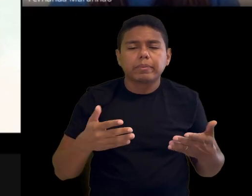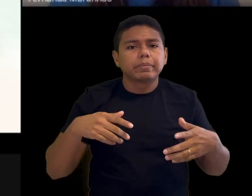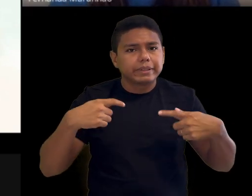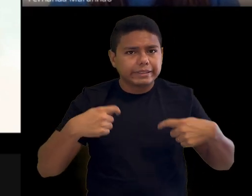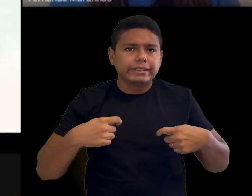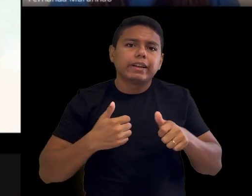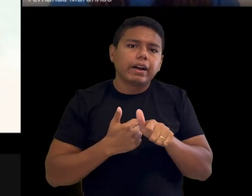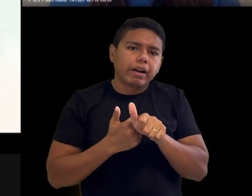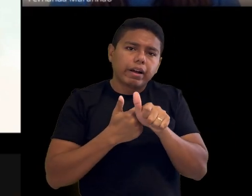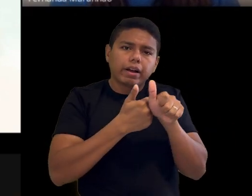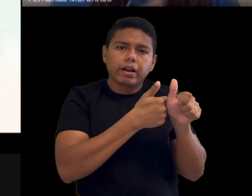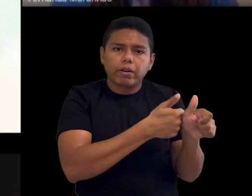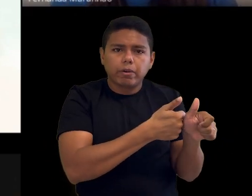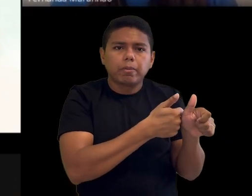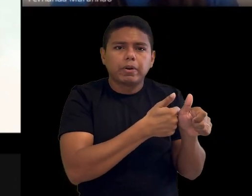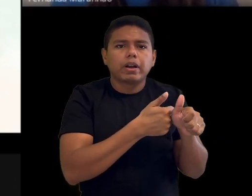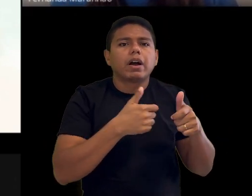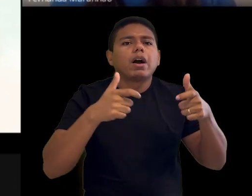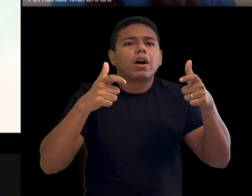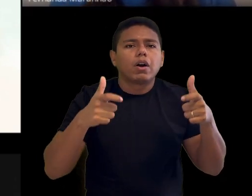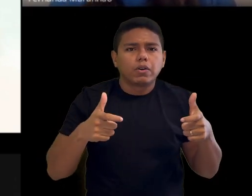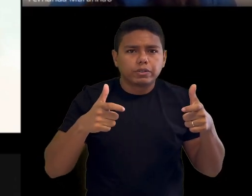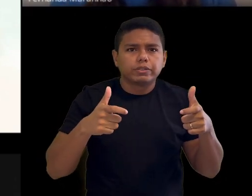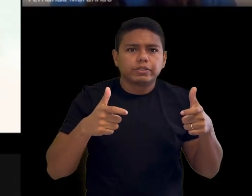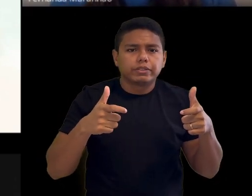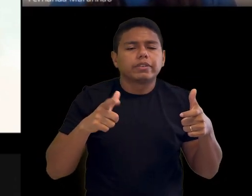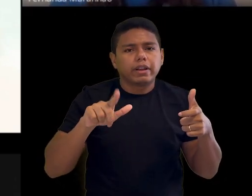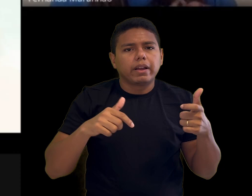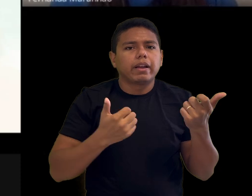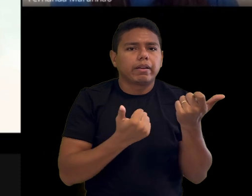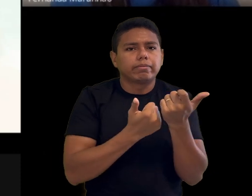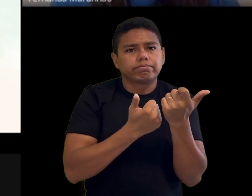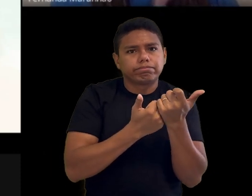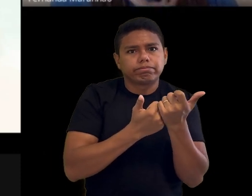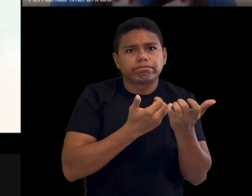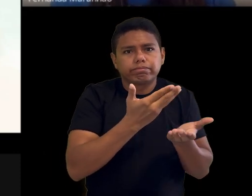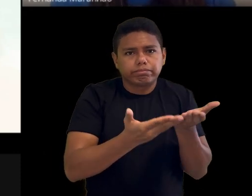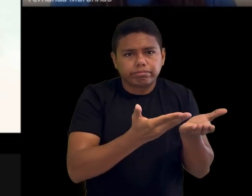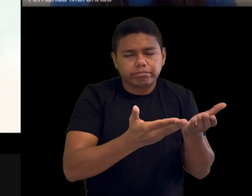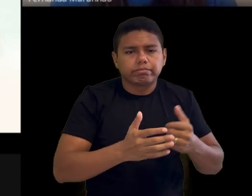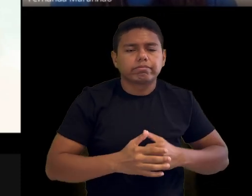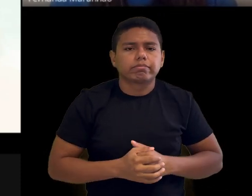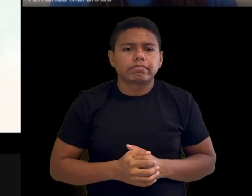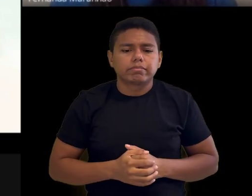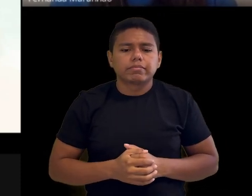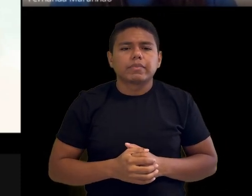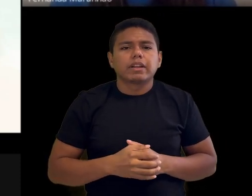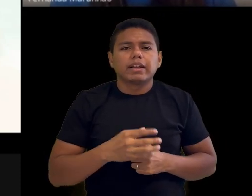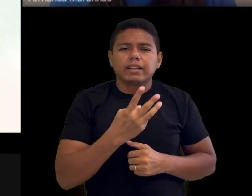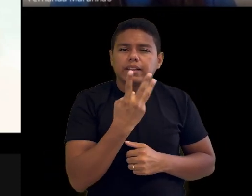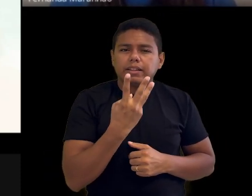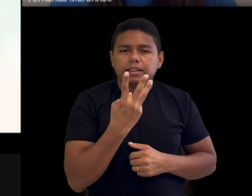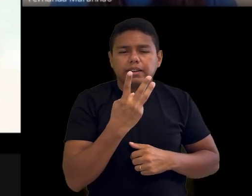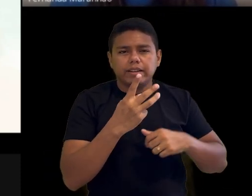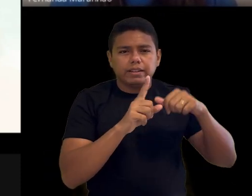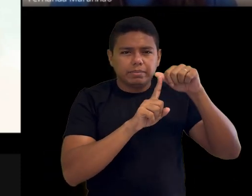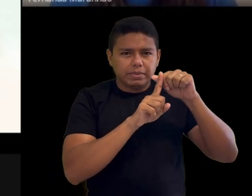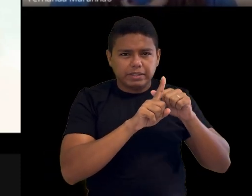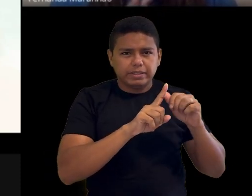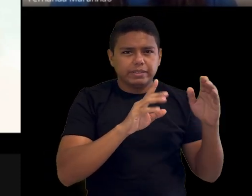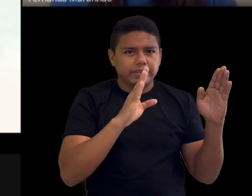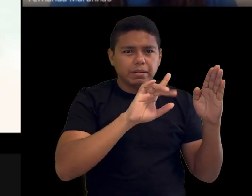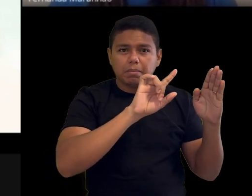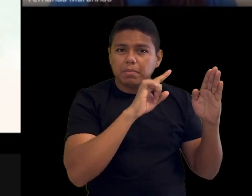assistência terciária. Outra importante causa de sangramento no primeiro trimestre são as doenças trofoblásticas gestacionais e suas